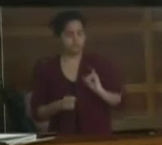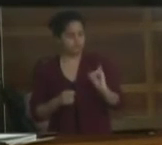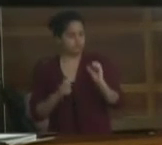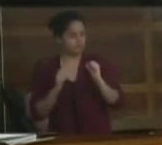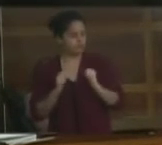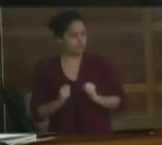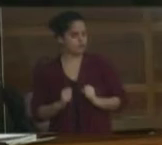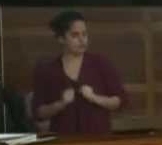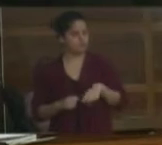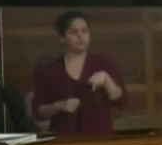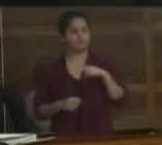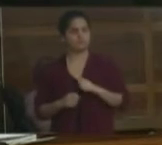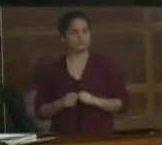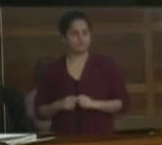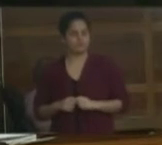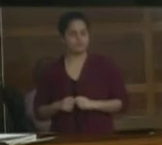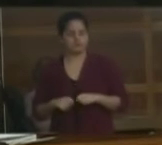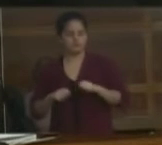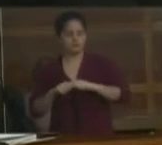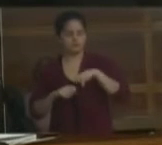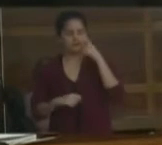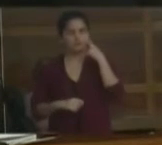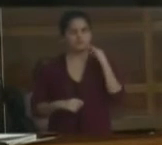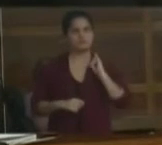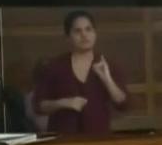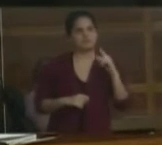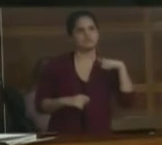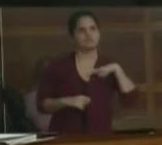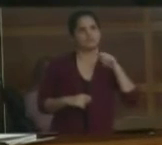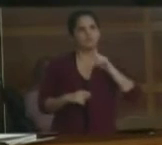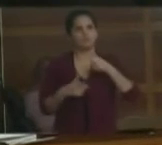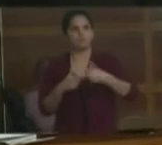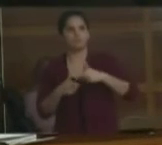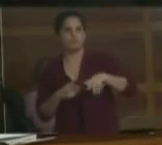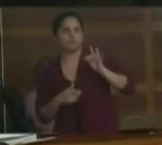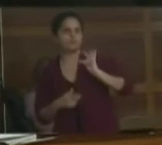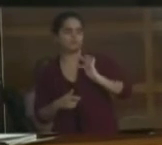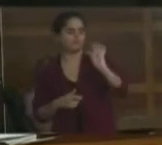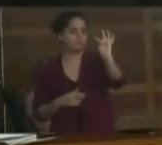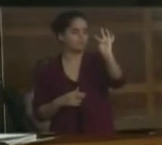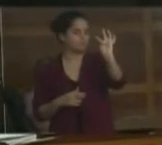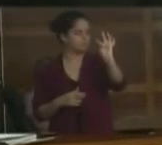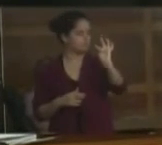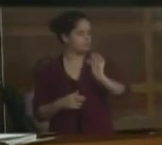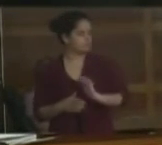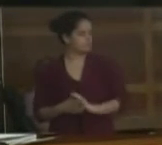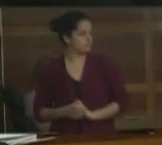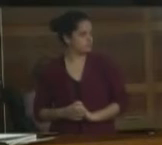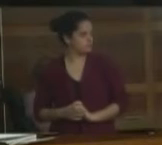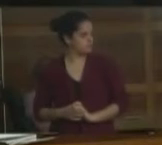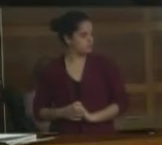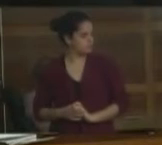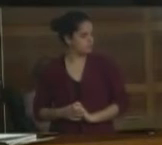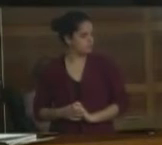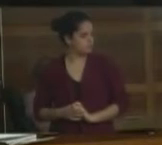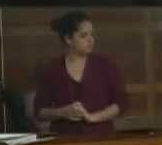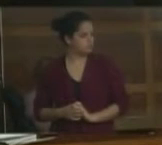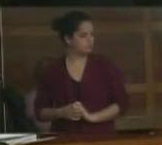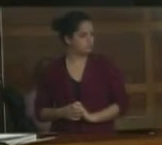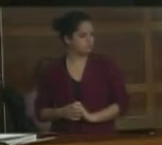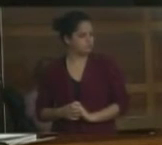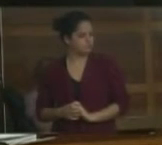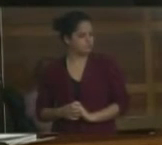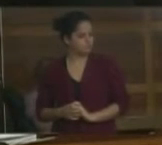ideia do impacto isso por conta da própria controladoria para ter uma noção e quanto isso pode ter pode gerar né